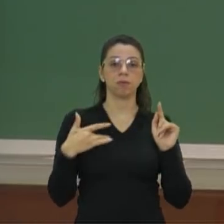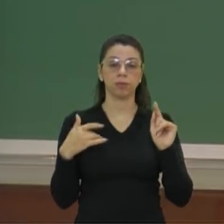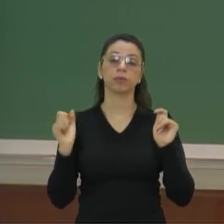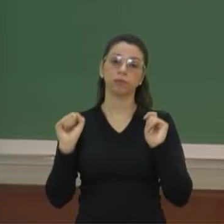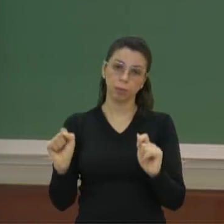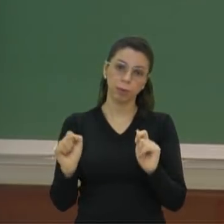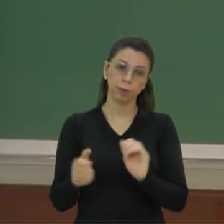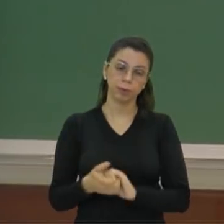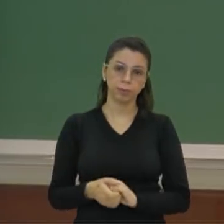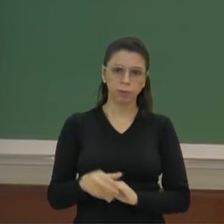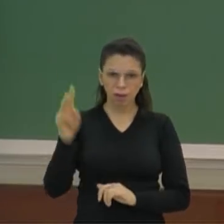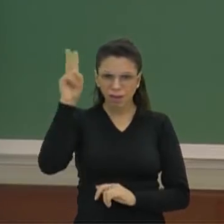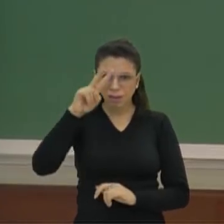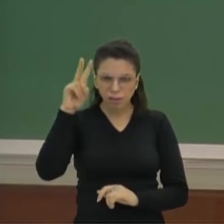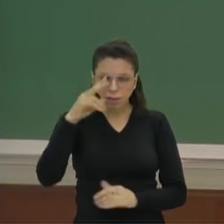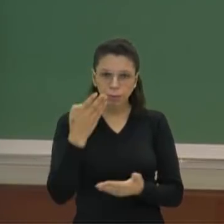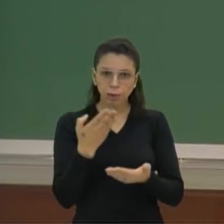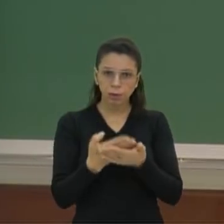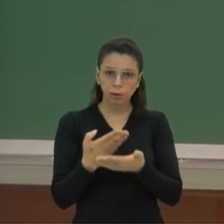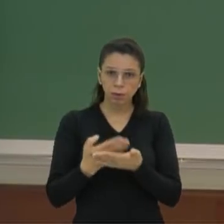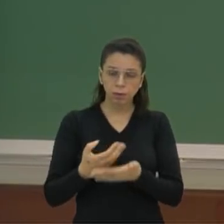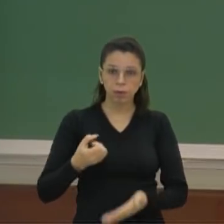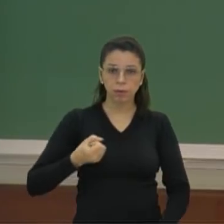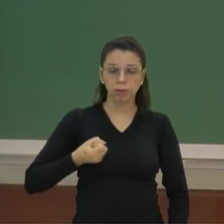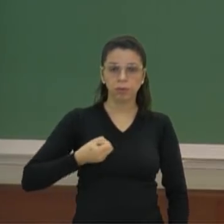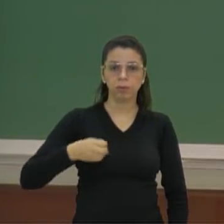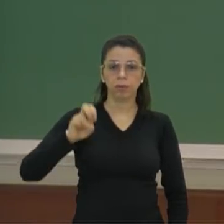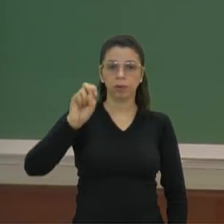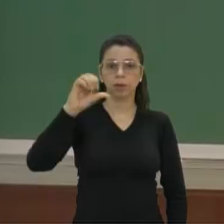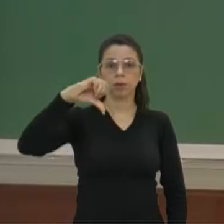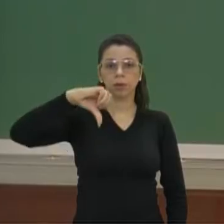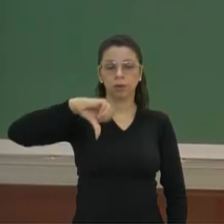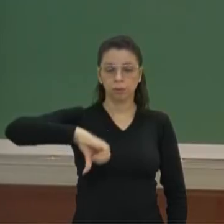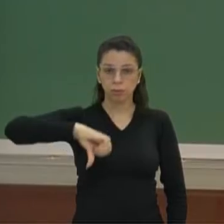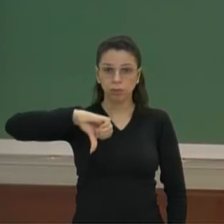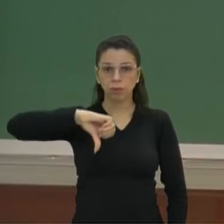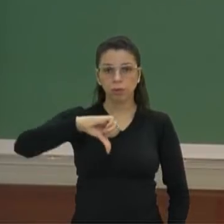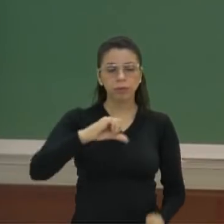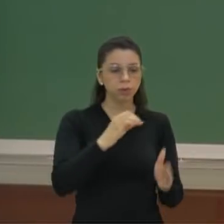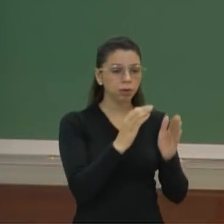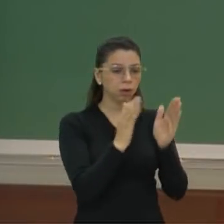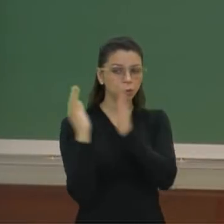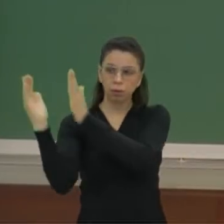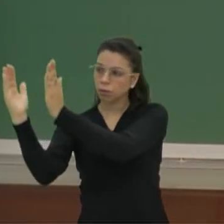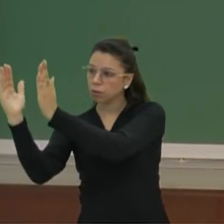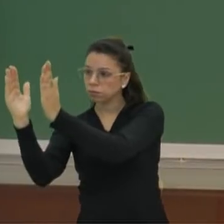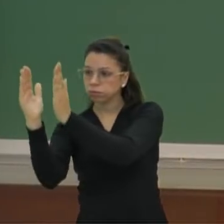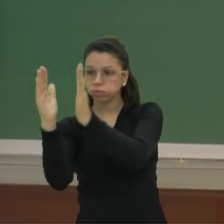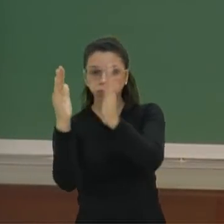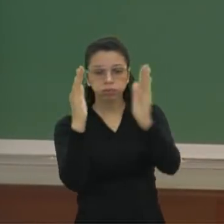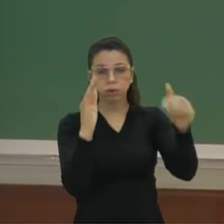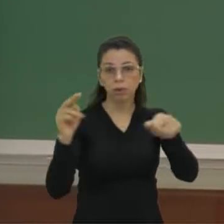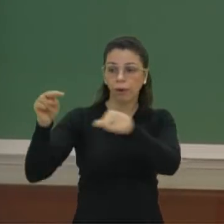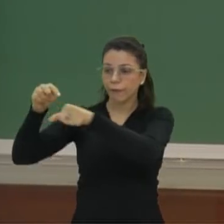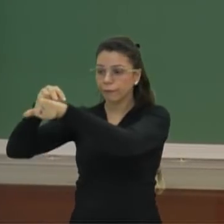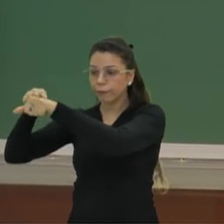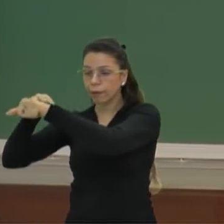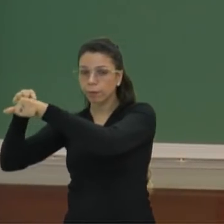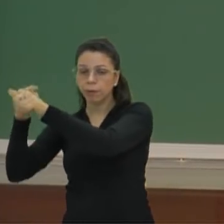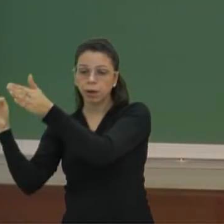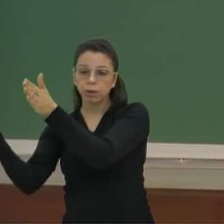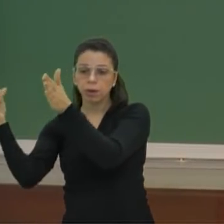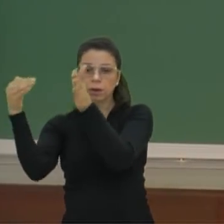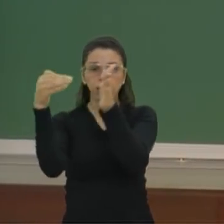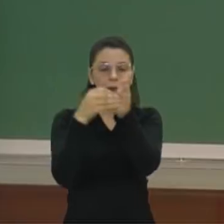mostrei aquela linha com situações, objetos do cotidiano que saía do verde e ia para o vermelho, indo lá